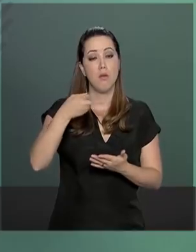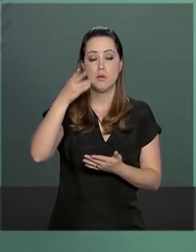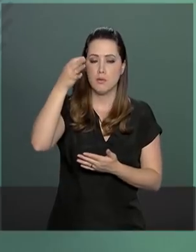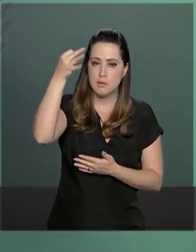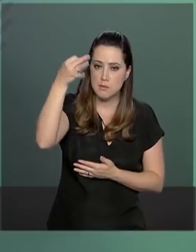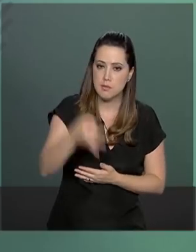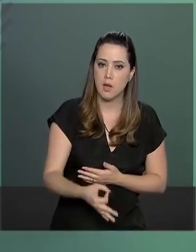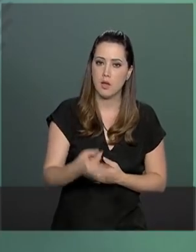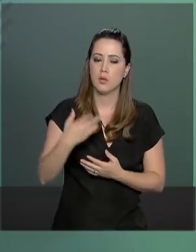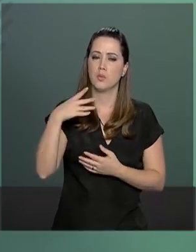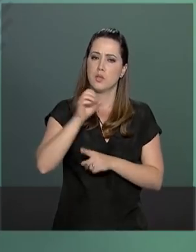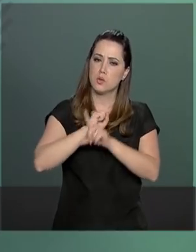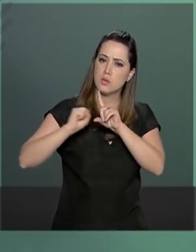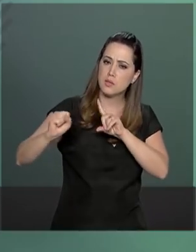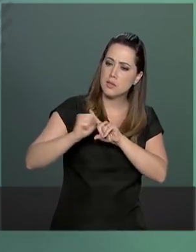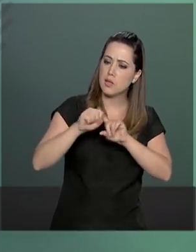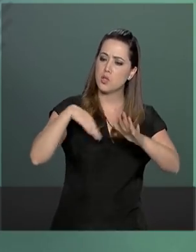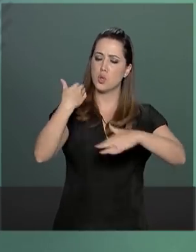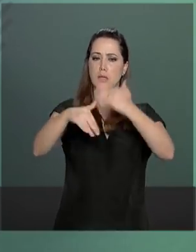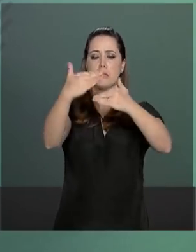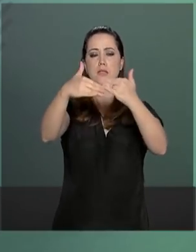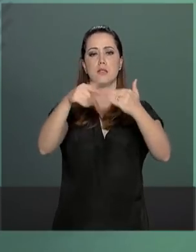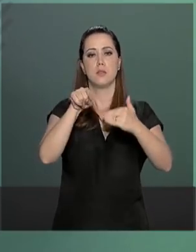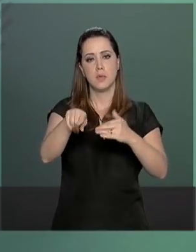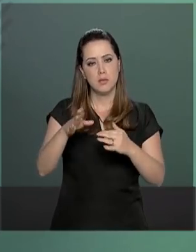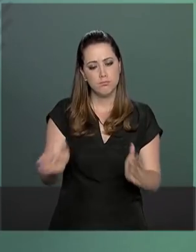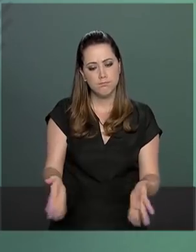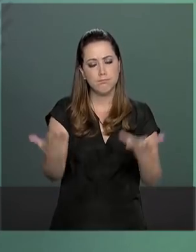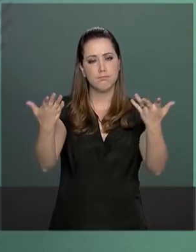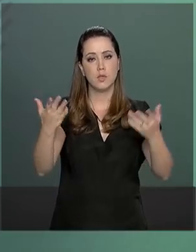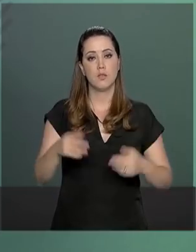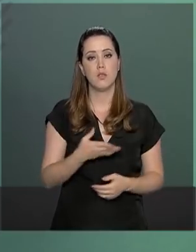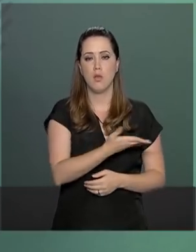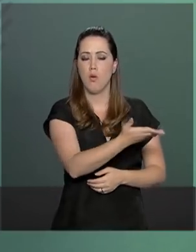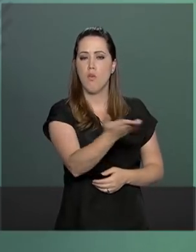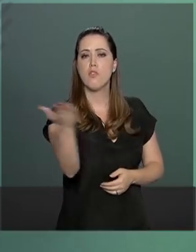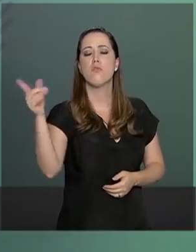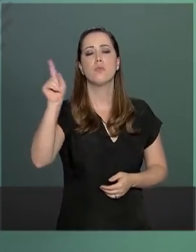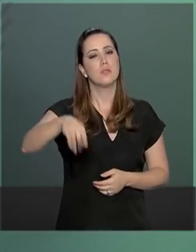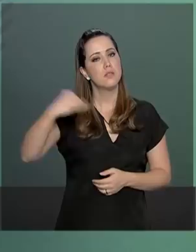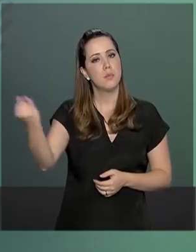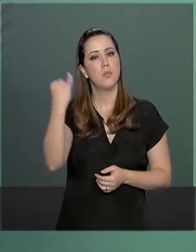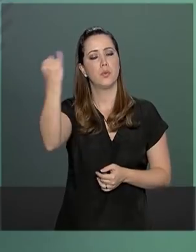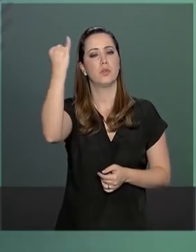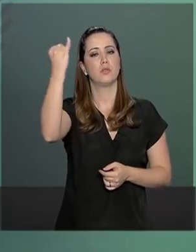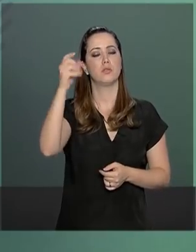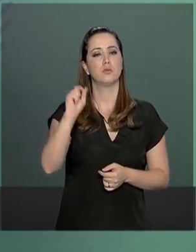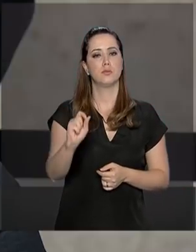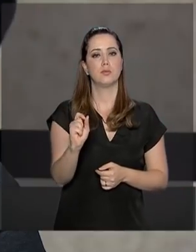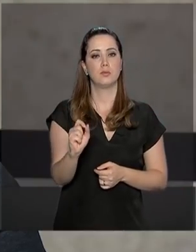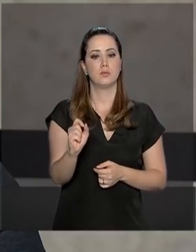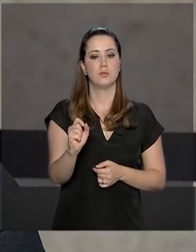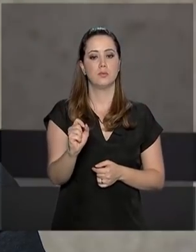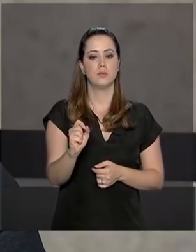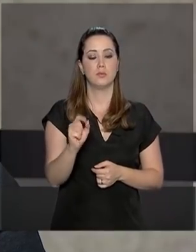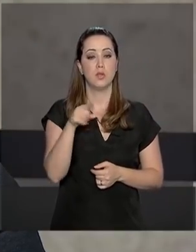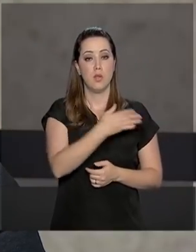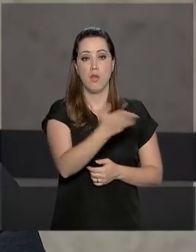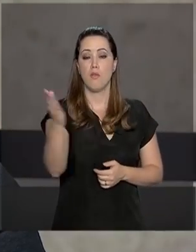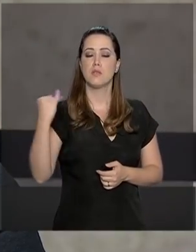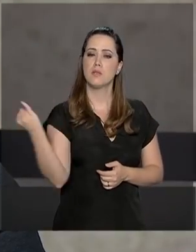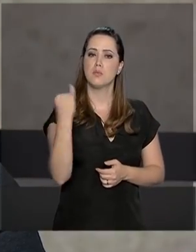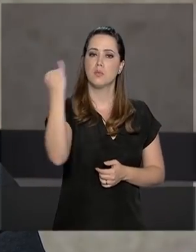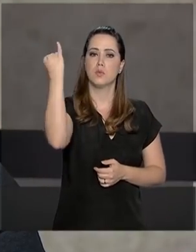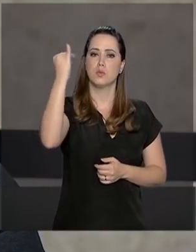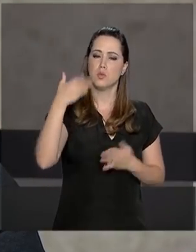para que a sociedade cresça para que ela amadureça vocês são muito importantes vocês